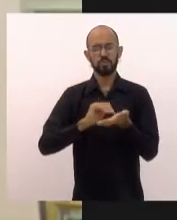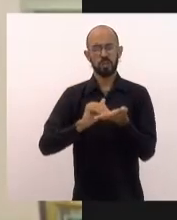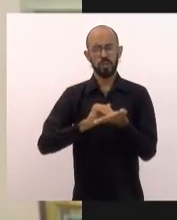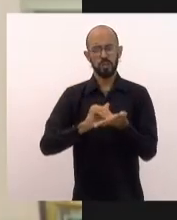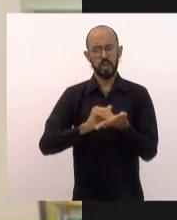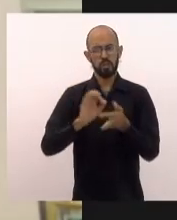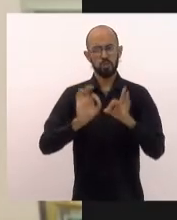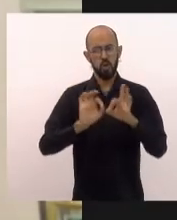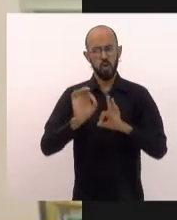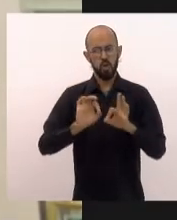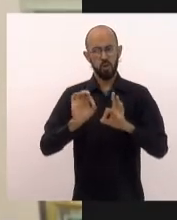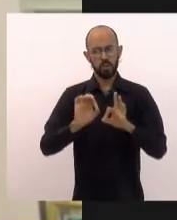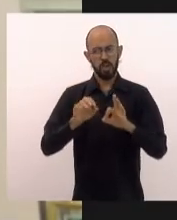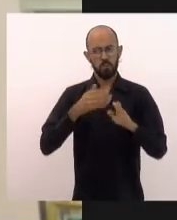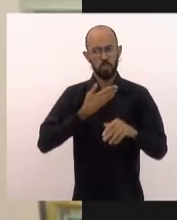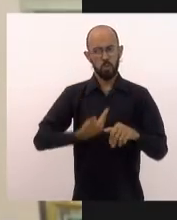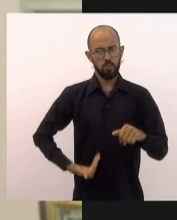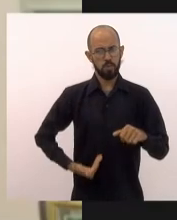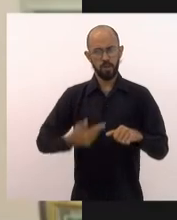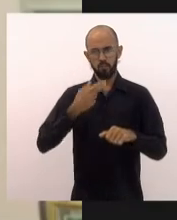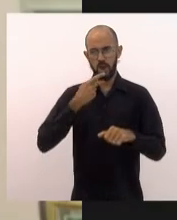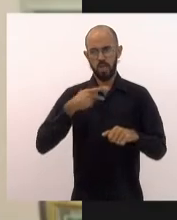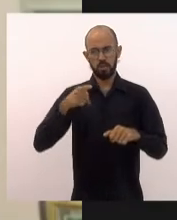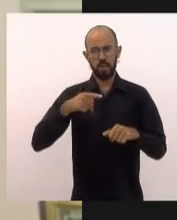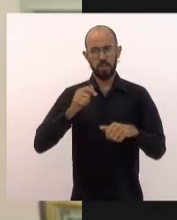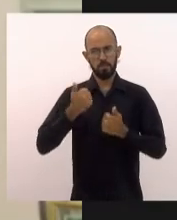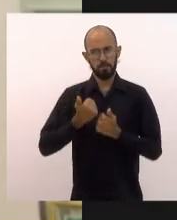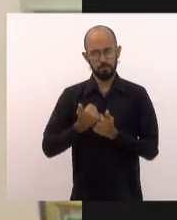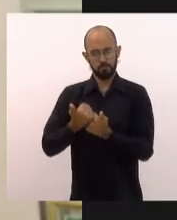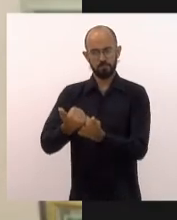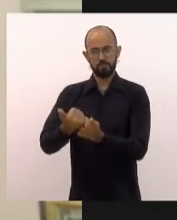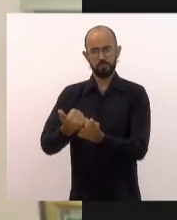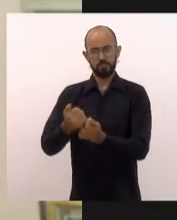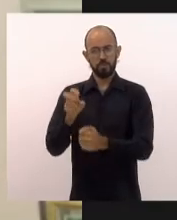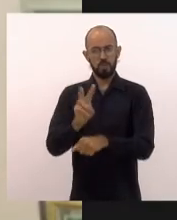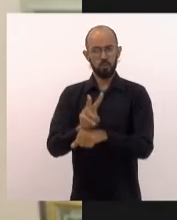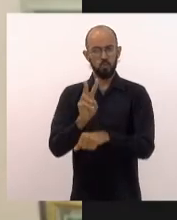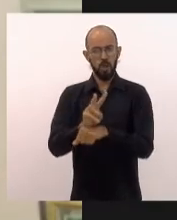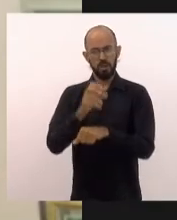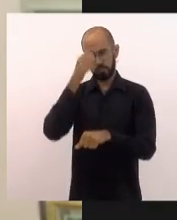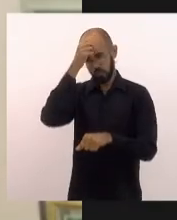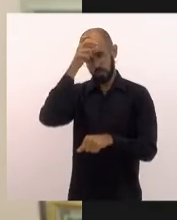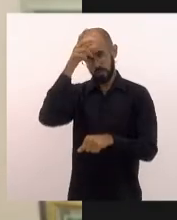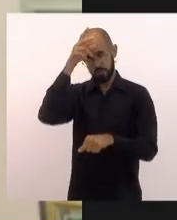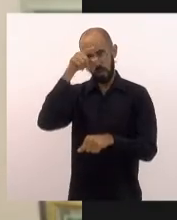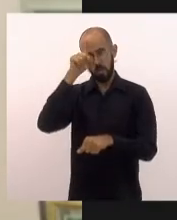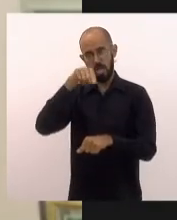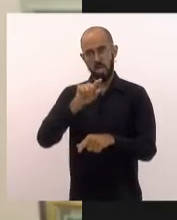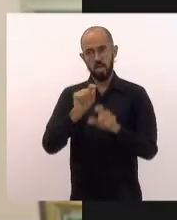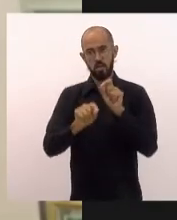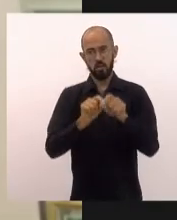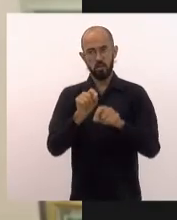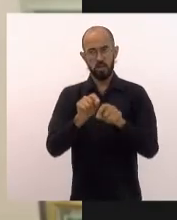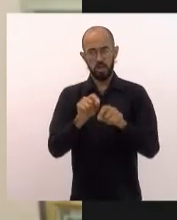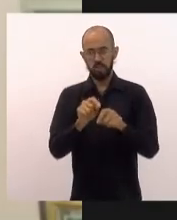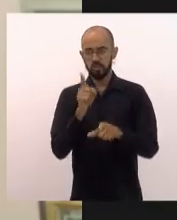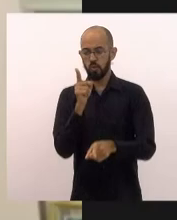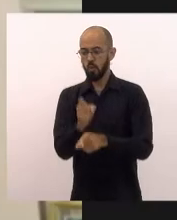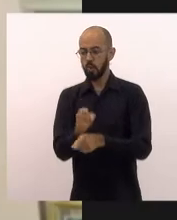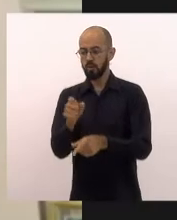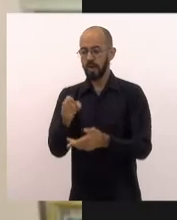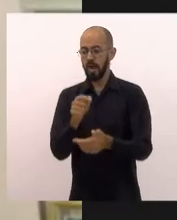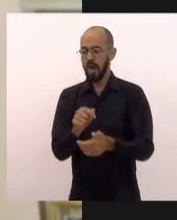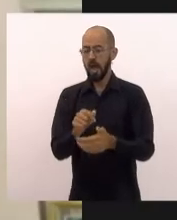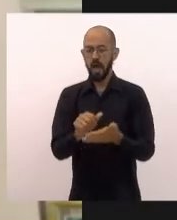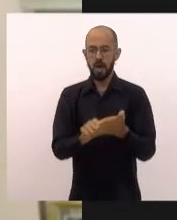gabando de que a maior contribuição da Guarda Municipal nessa operação de verão é a questão da identificação das crianças perdidas,